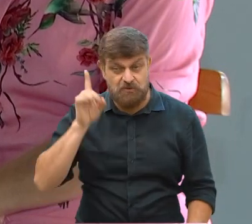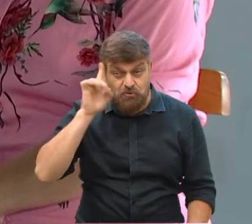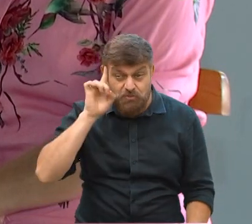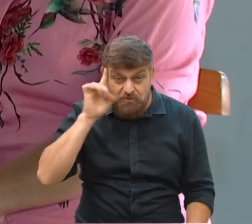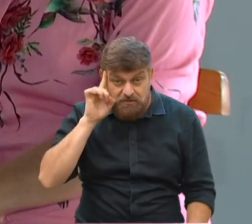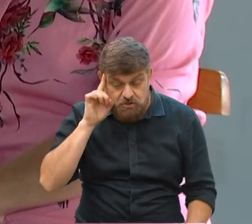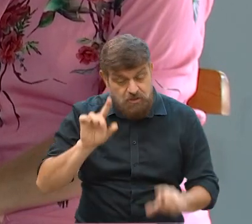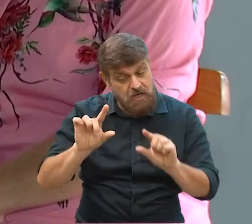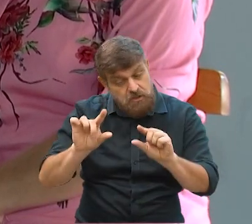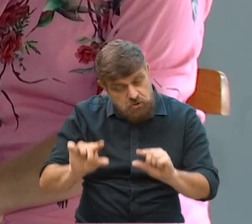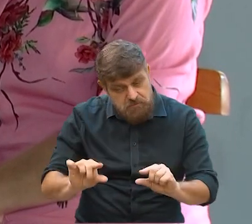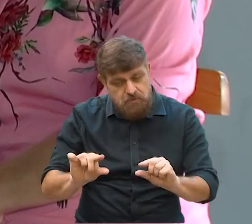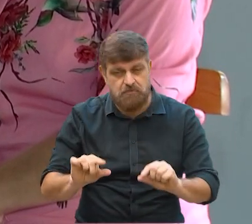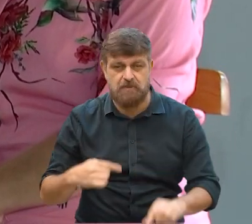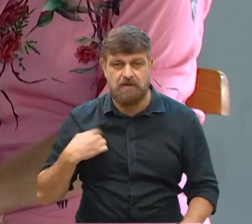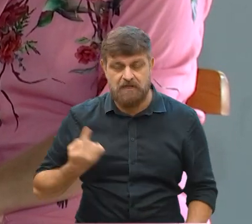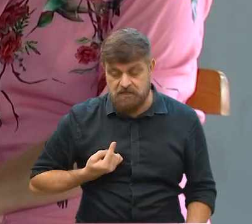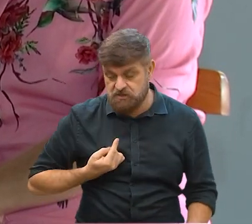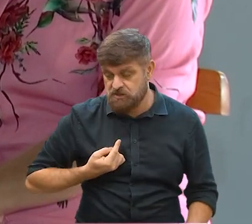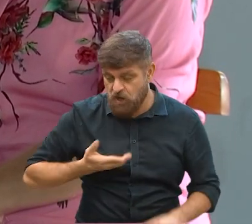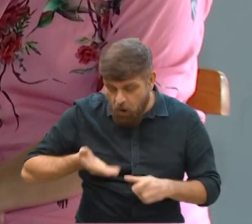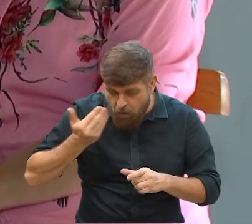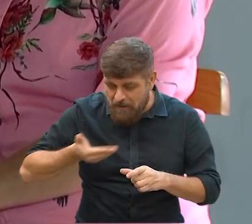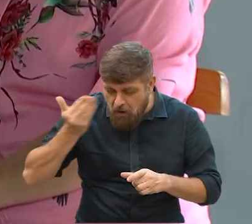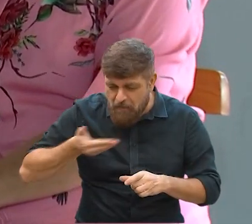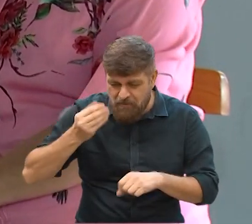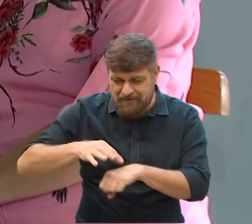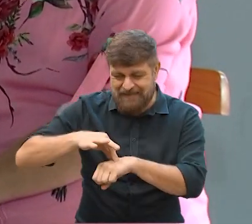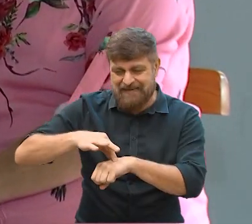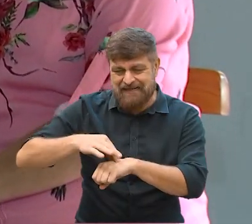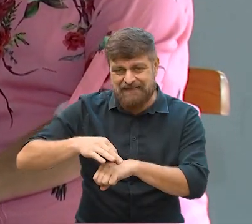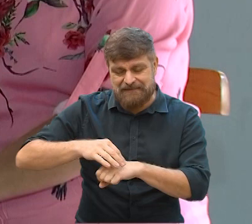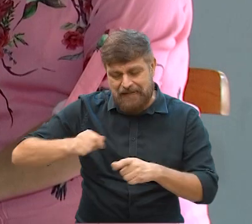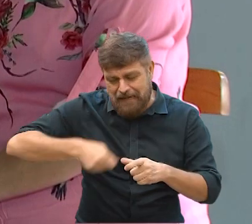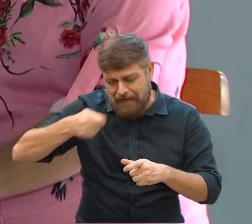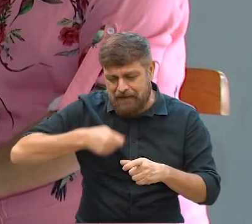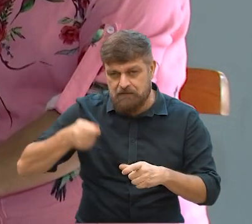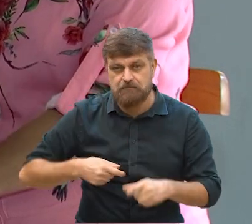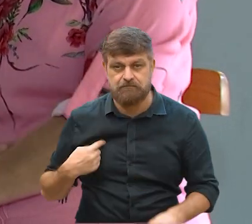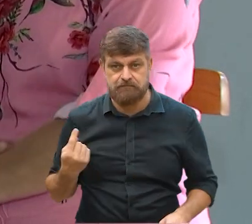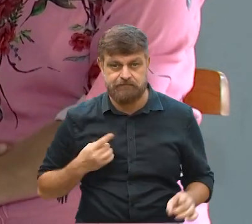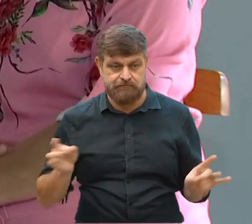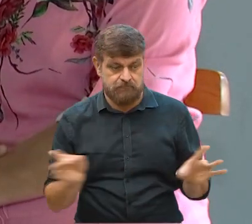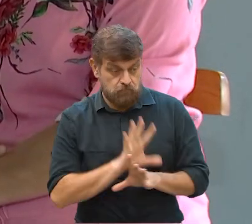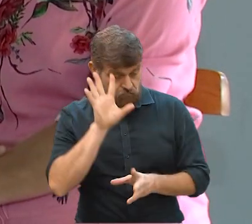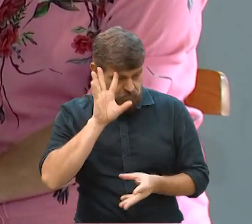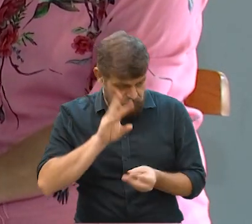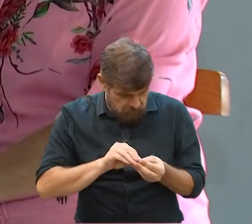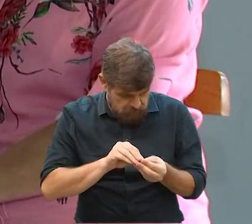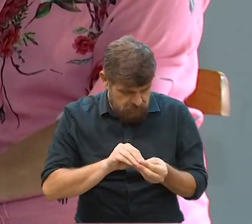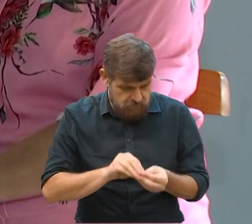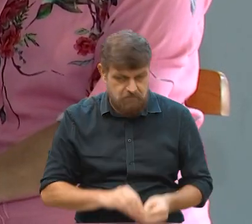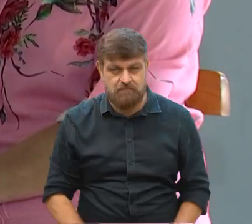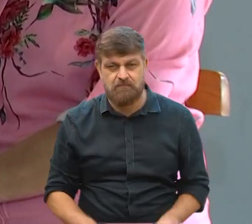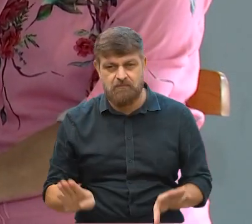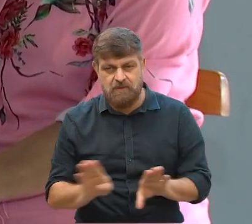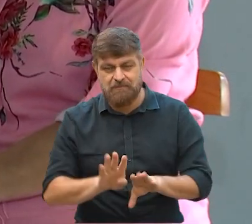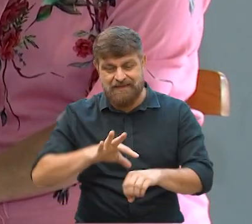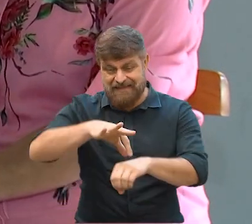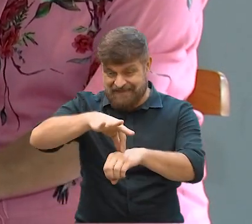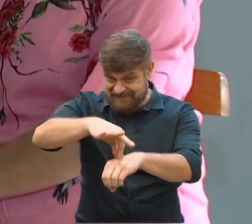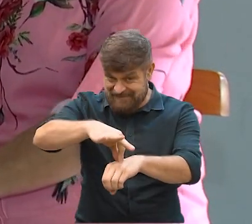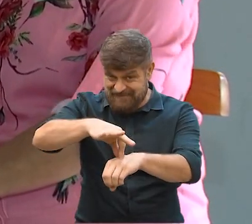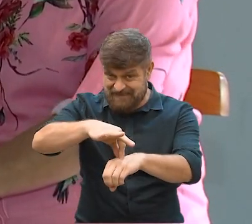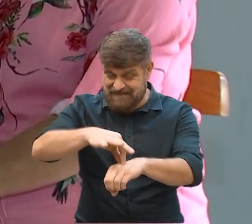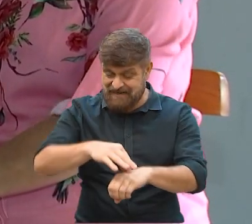dia, mas em quantidade muito menor do que a gente realmente utiliza no dia a dia. Fechando a alimentação, você falou sobre a